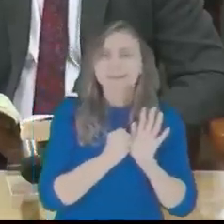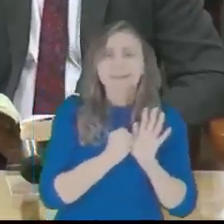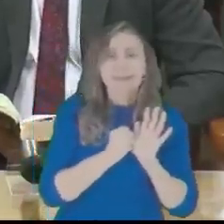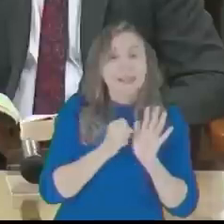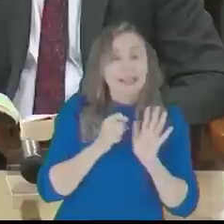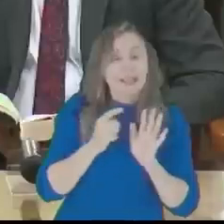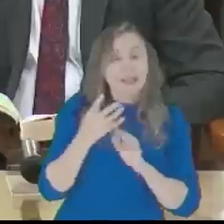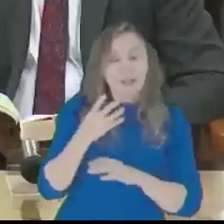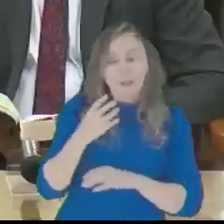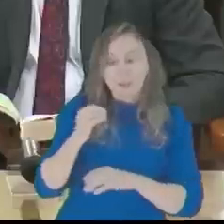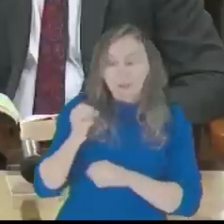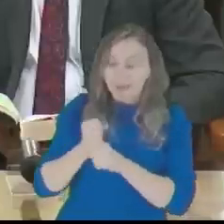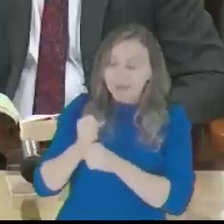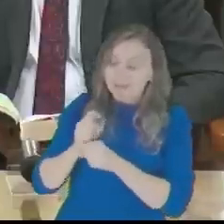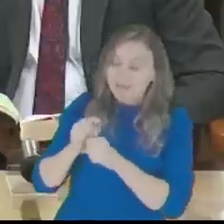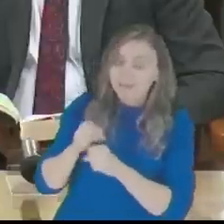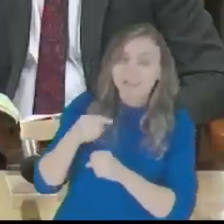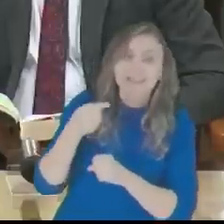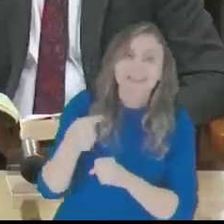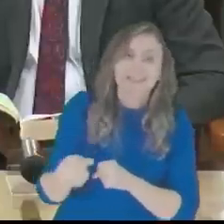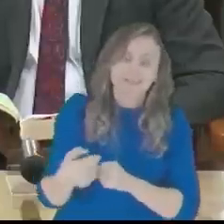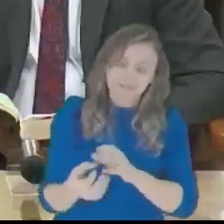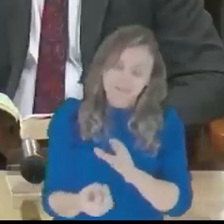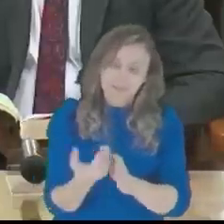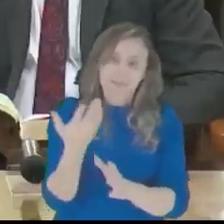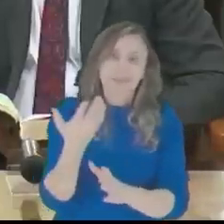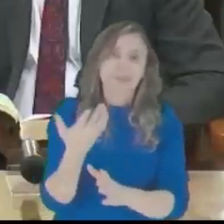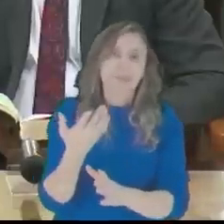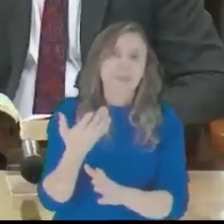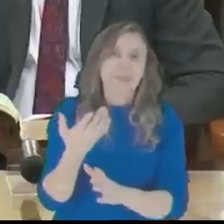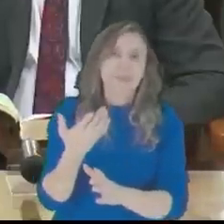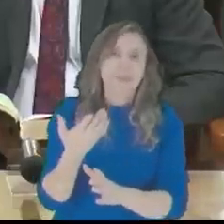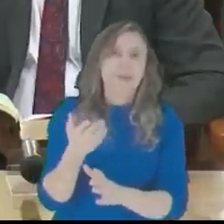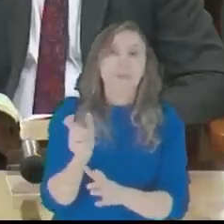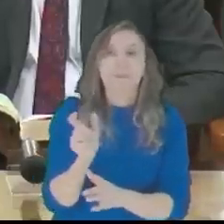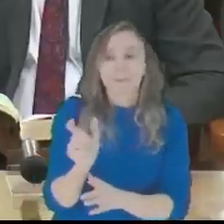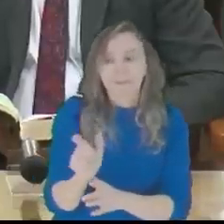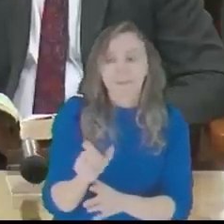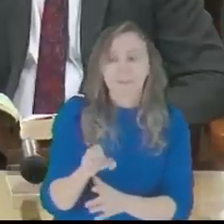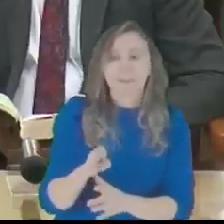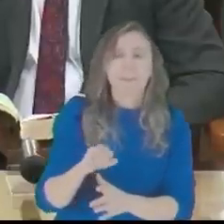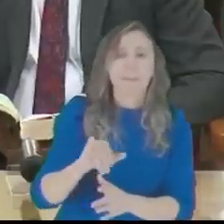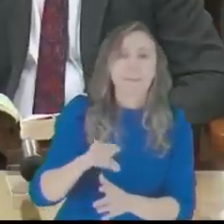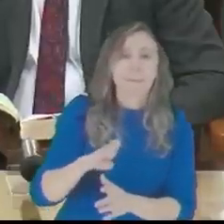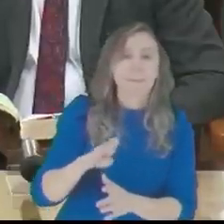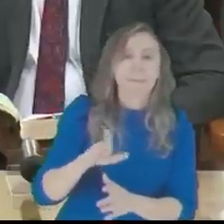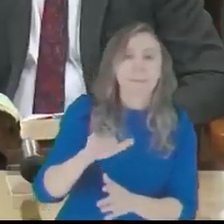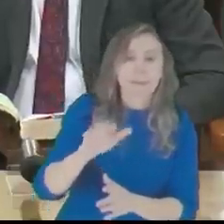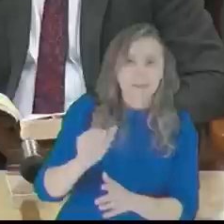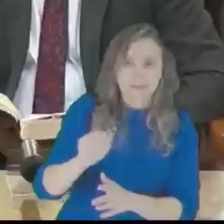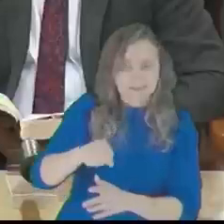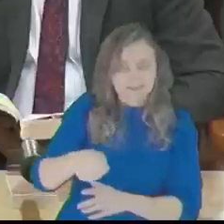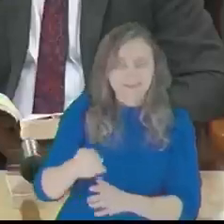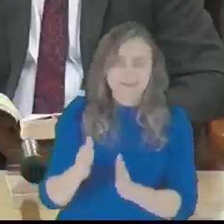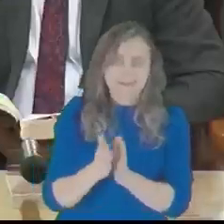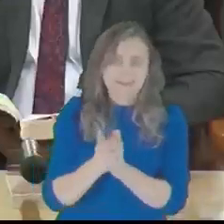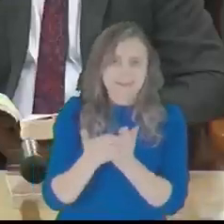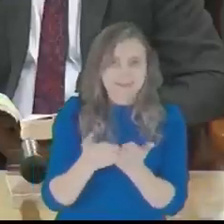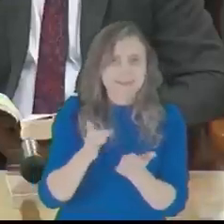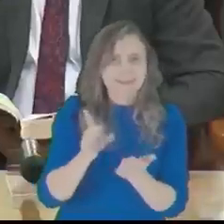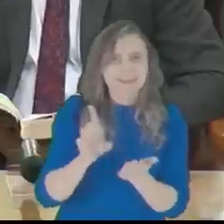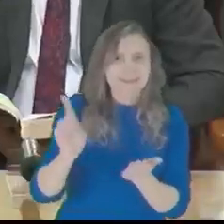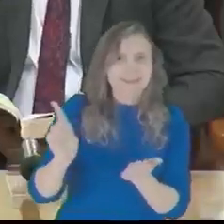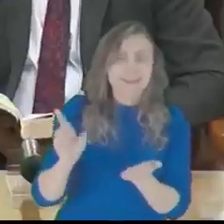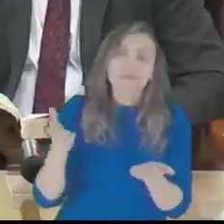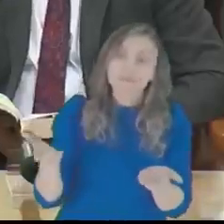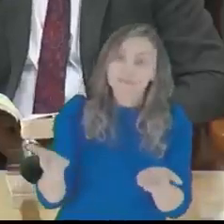Que quer dizer coleção de livros pequenos. Biblion, no grego, quer dizer coleção de livros pequenos. Então a